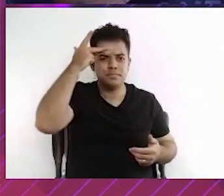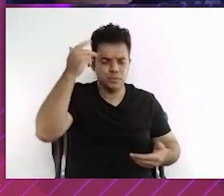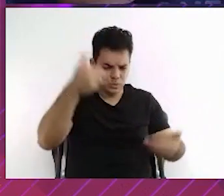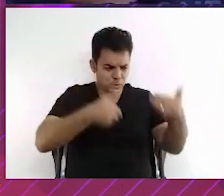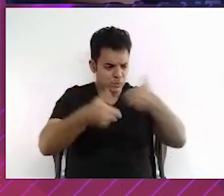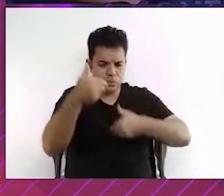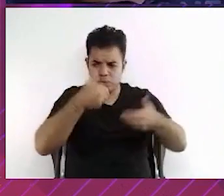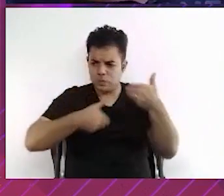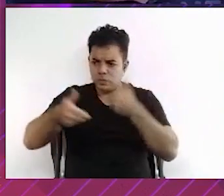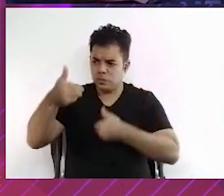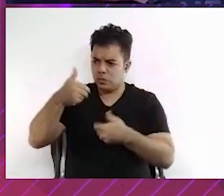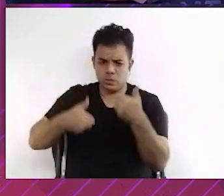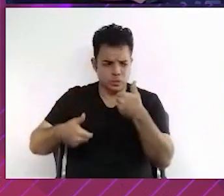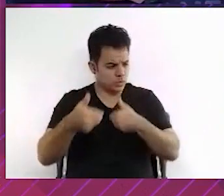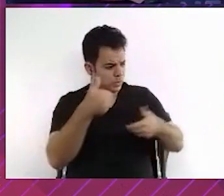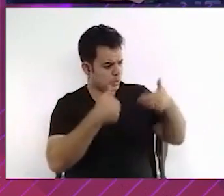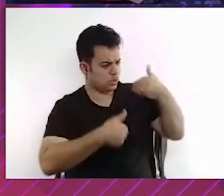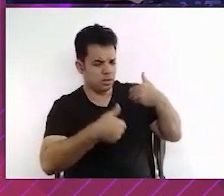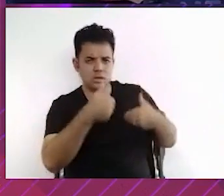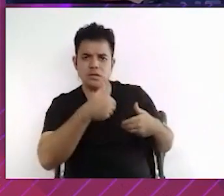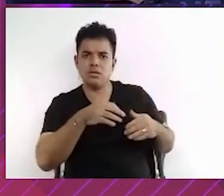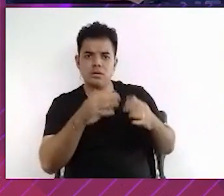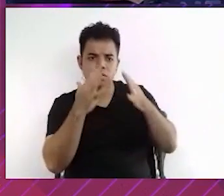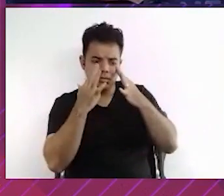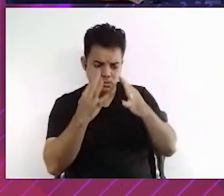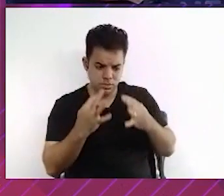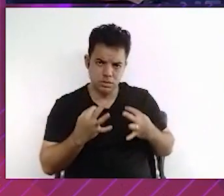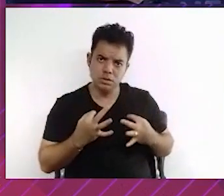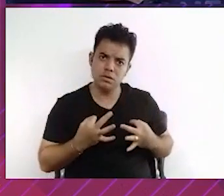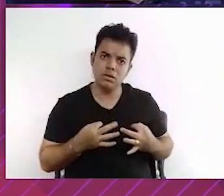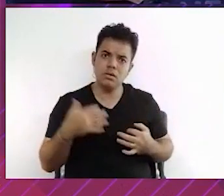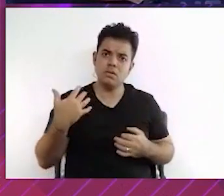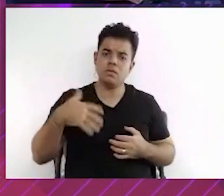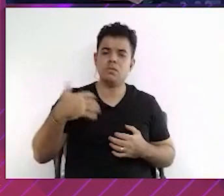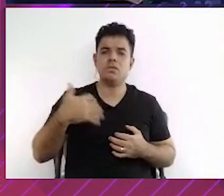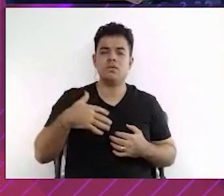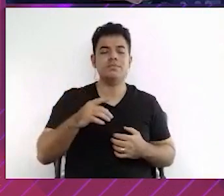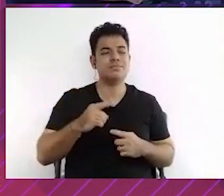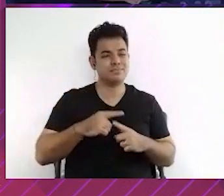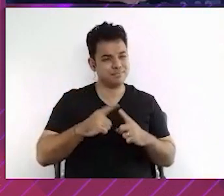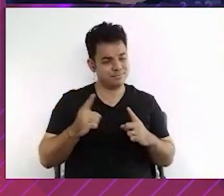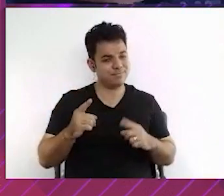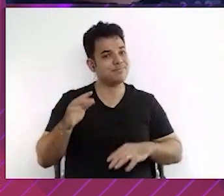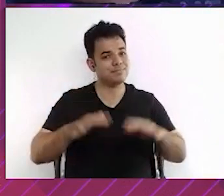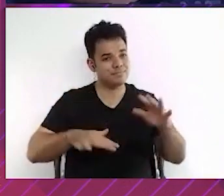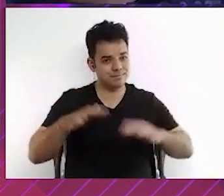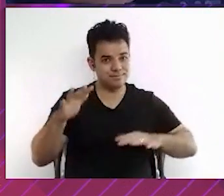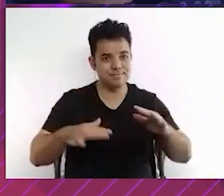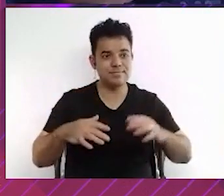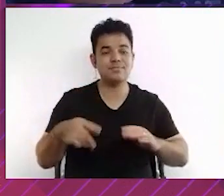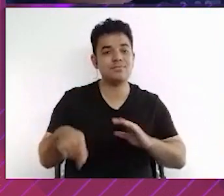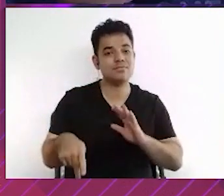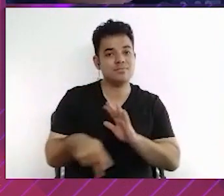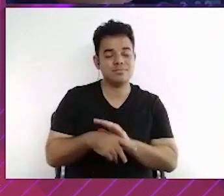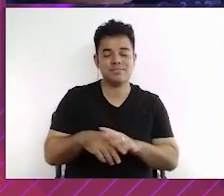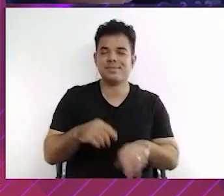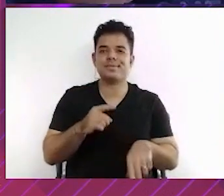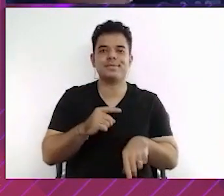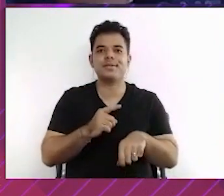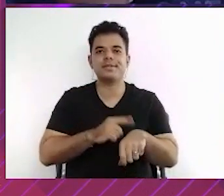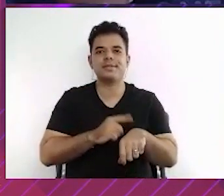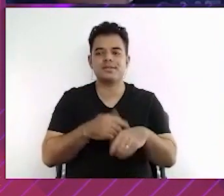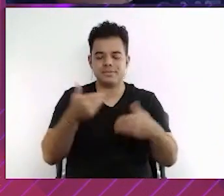você, prestando atenção em você. Mas, assim, na maioria das vezes não é um momento tão legal para você,